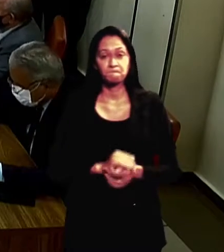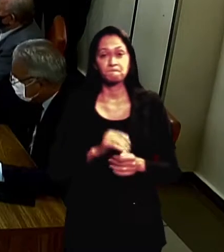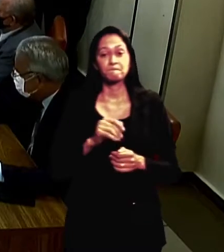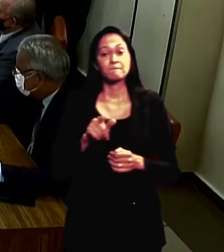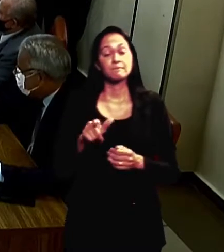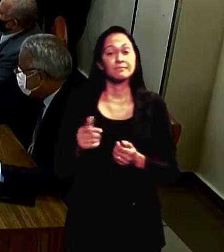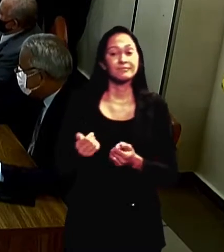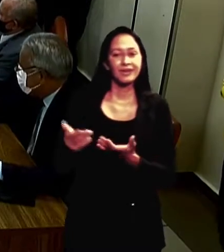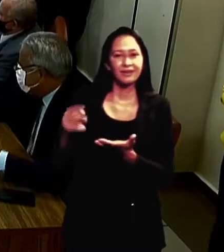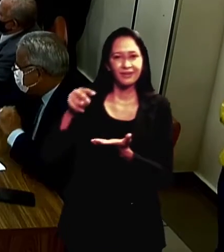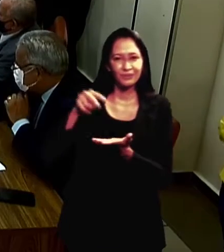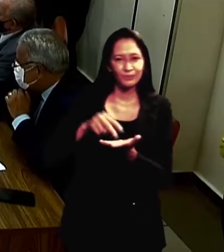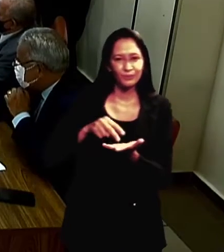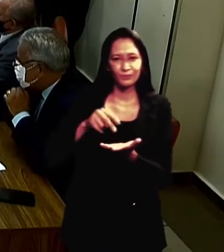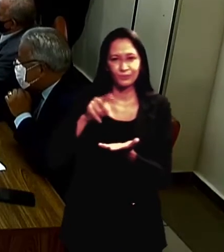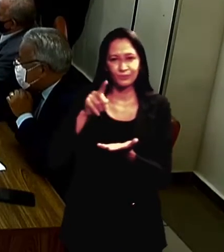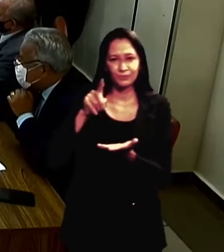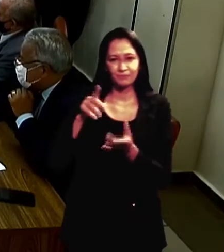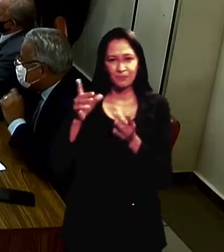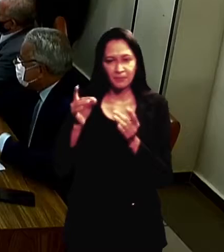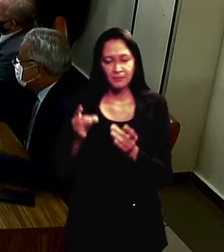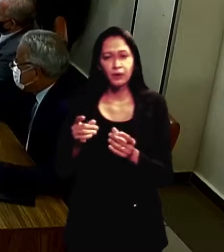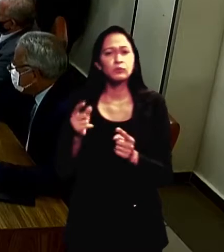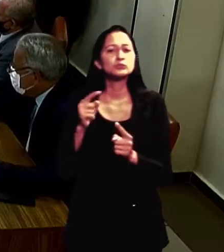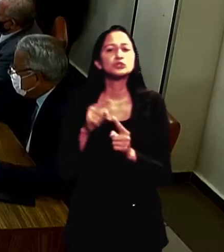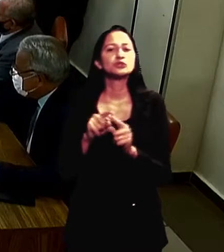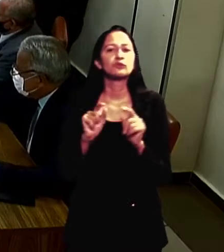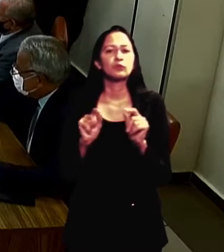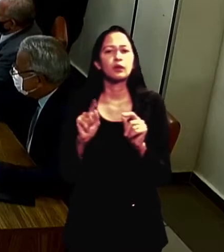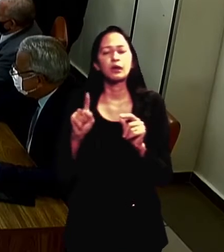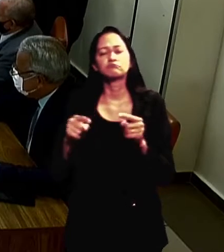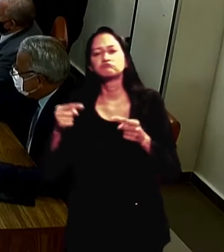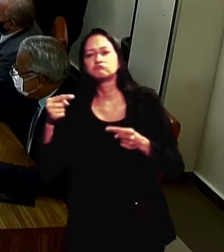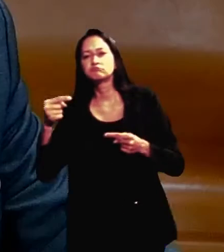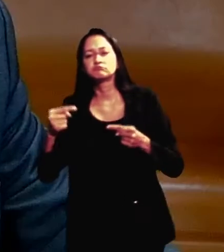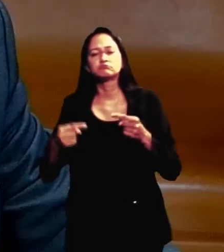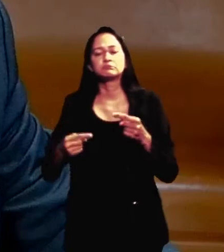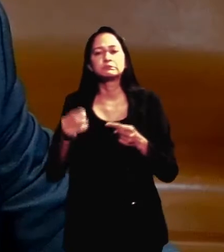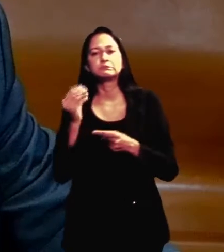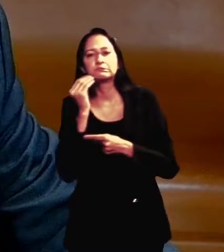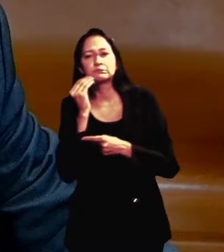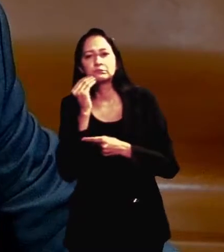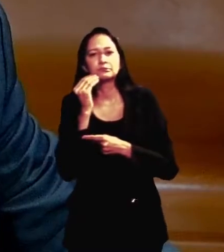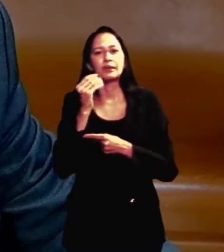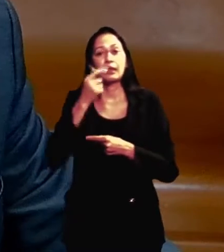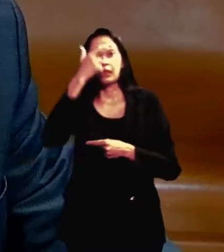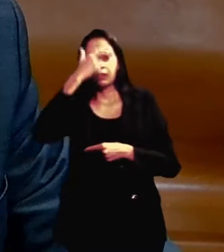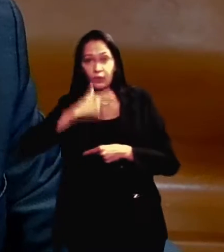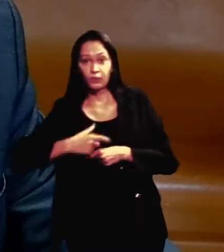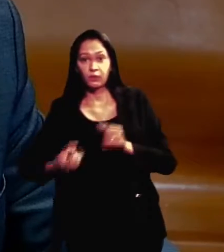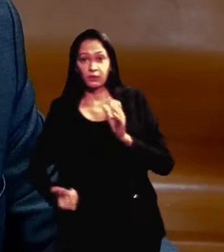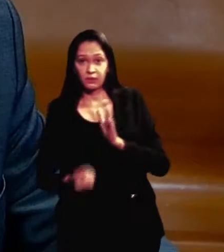esse pedido de vistas é para oportunizar o diálogo com as partes